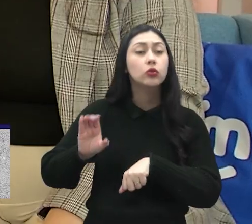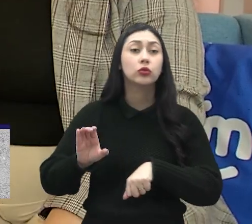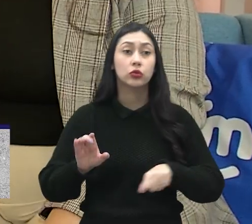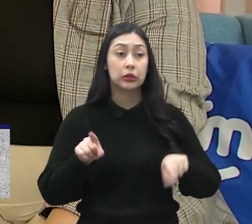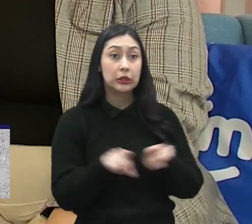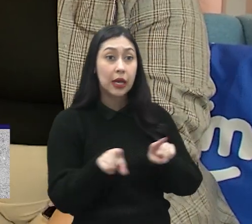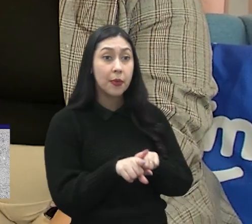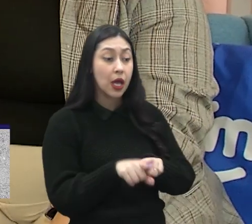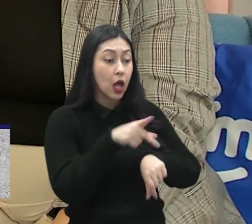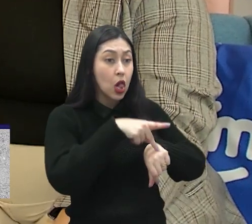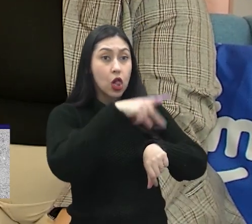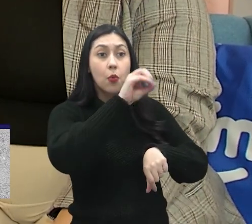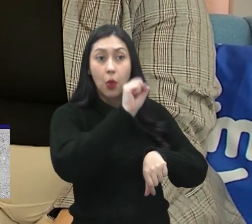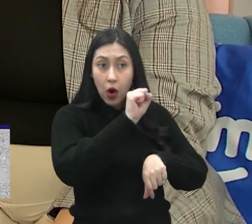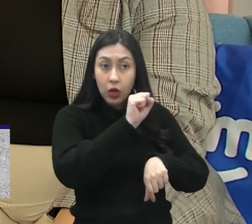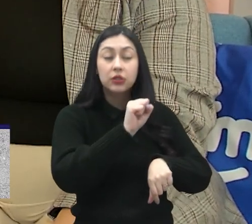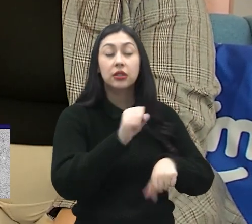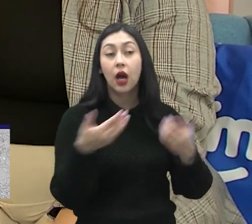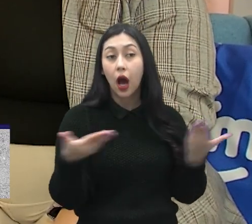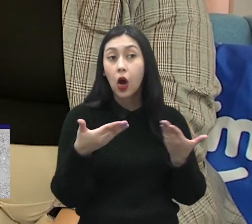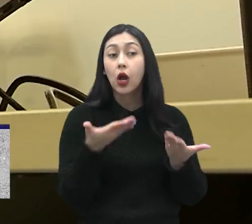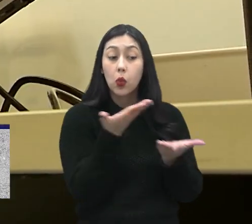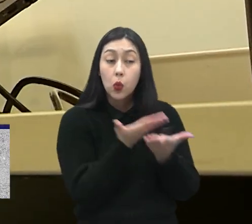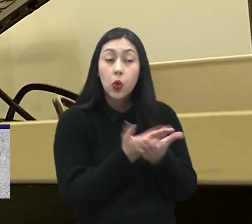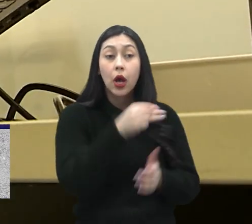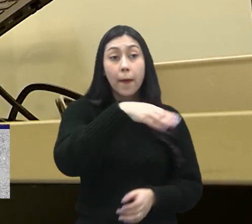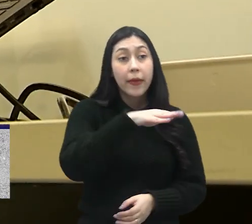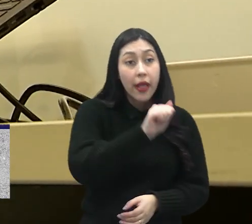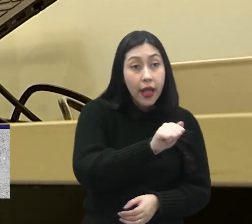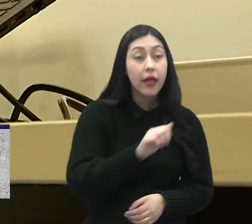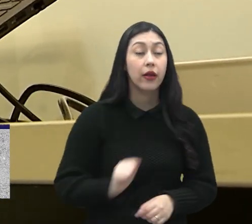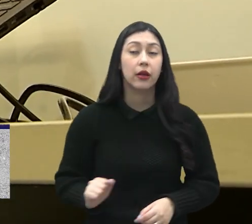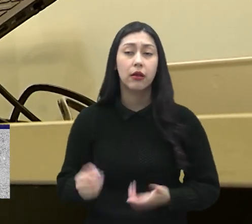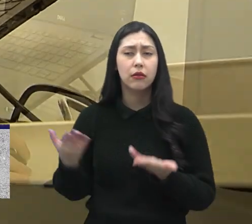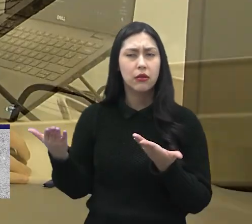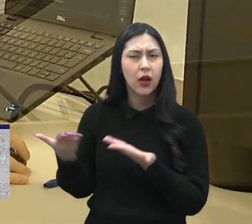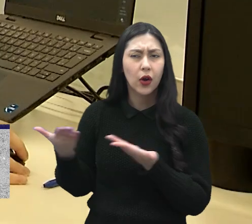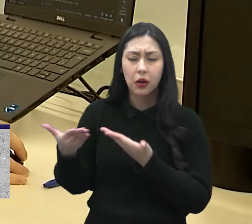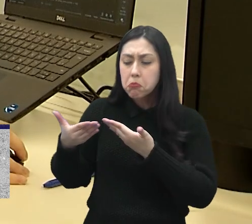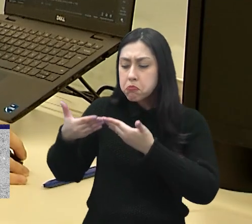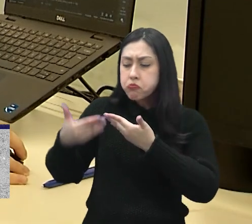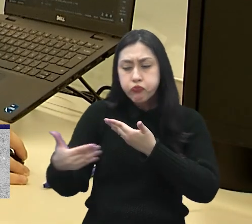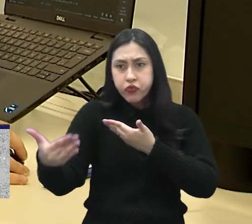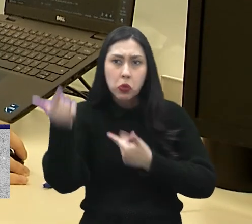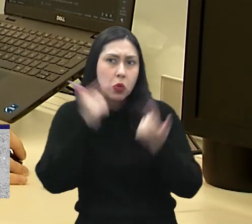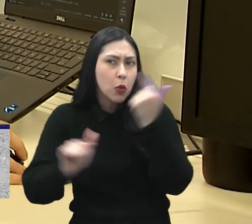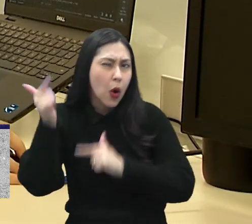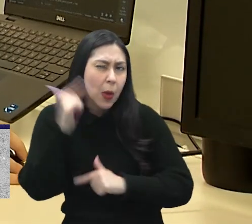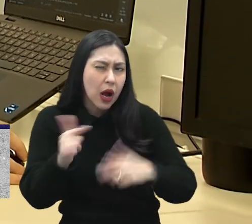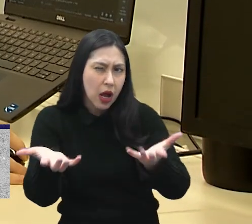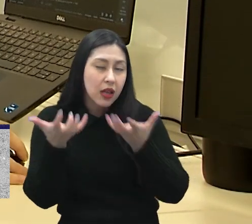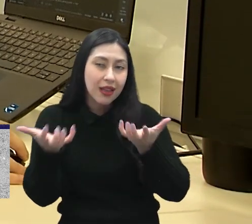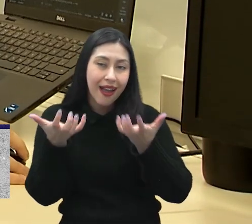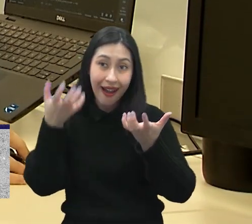de pós-graduação. Atualmente estou cursando um MBA. E agora, você tem um próximo passo que você ainda quer conquistar dentro daqui ou